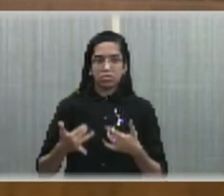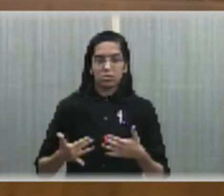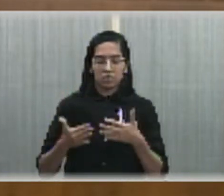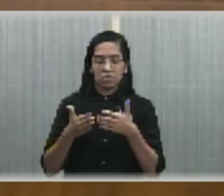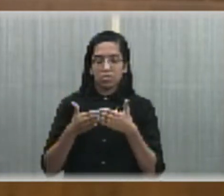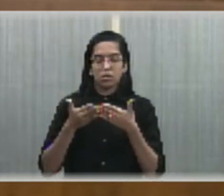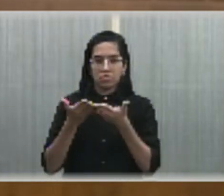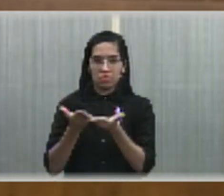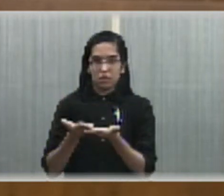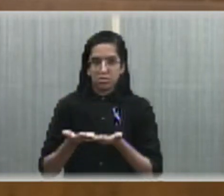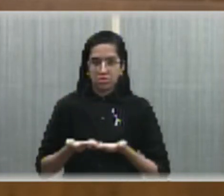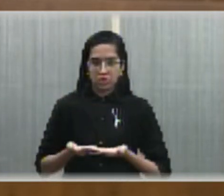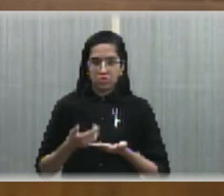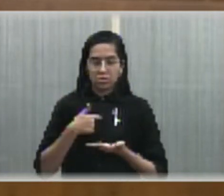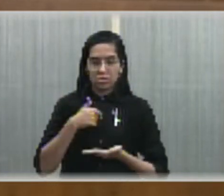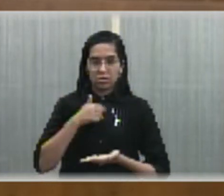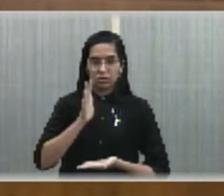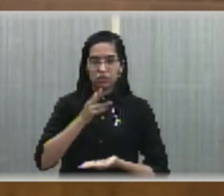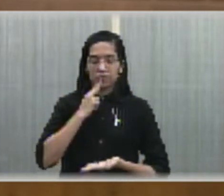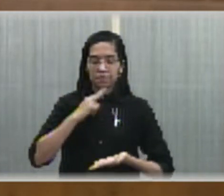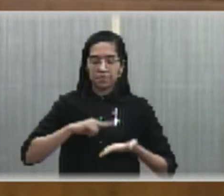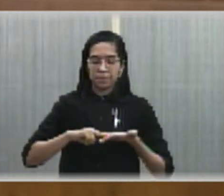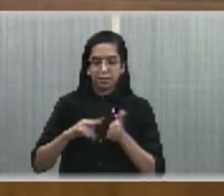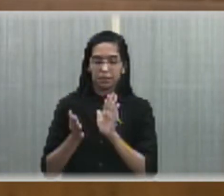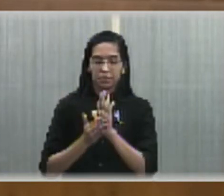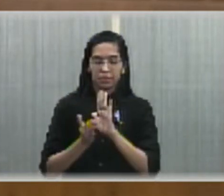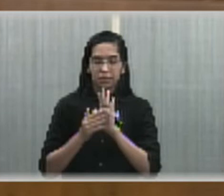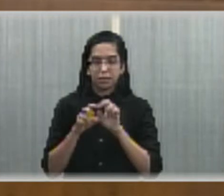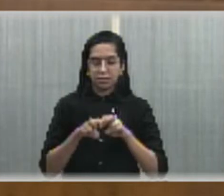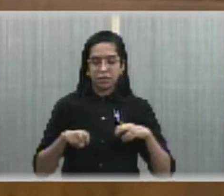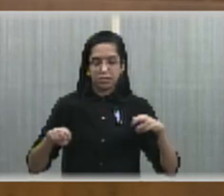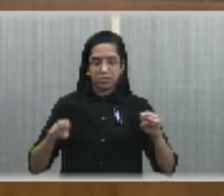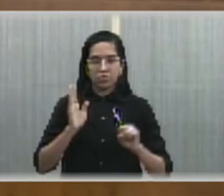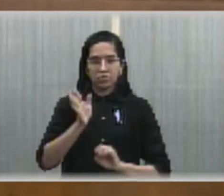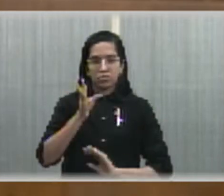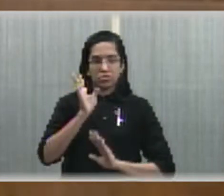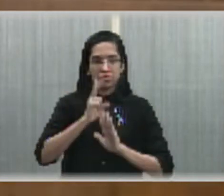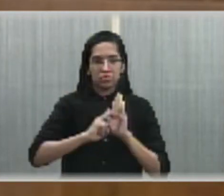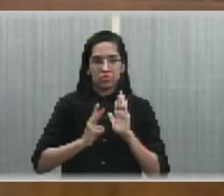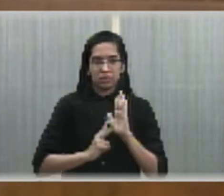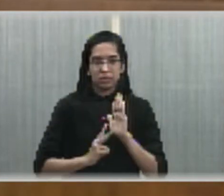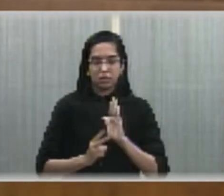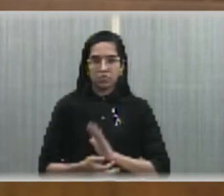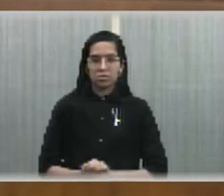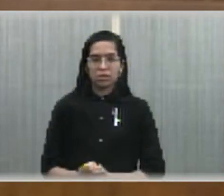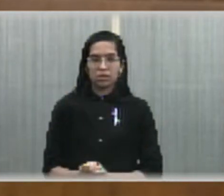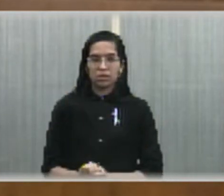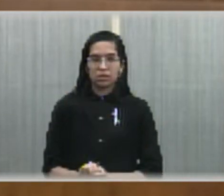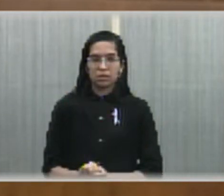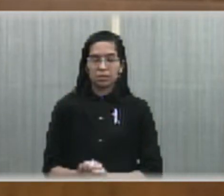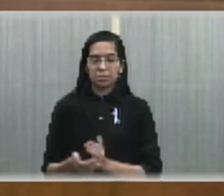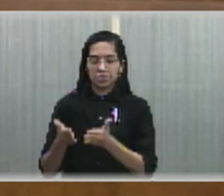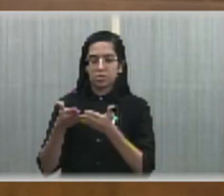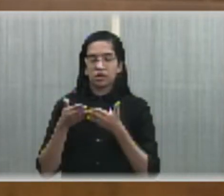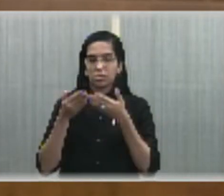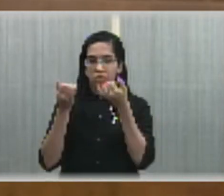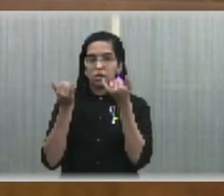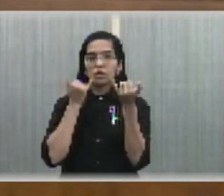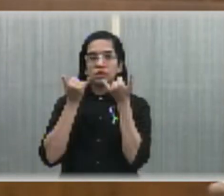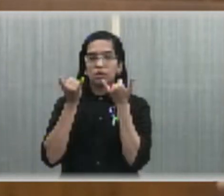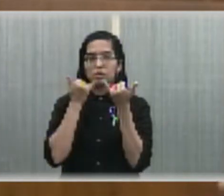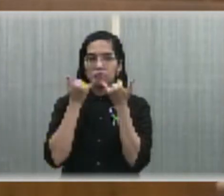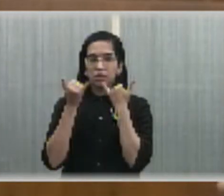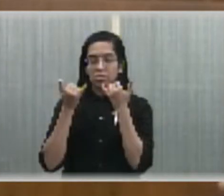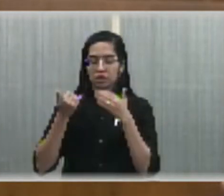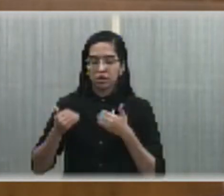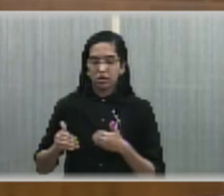requerimento que eu acabei de protocolar na mesa e já foi lido, sobre informações à Secretaria